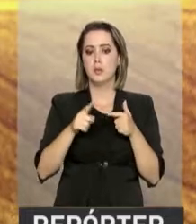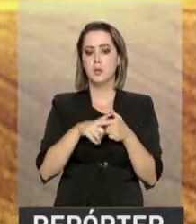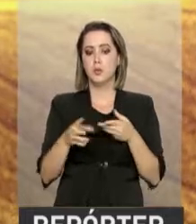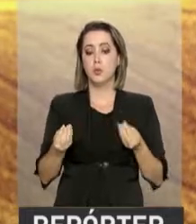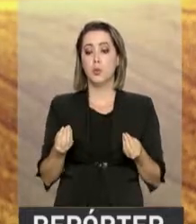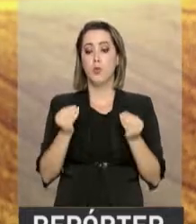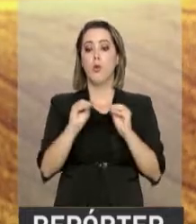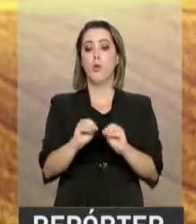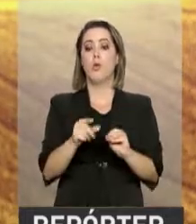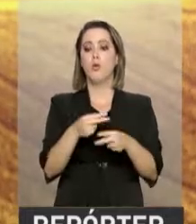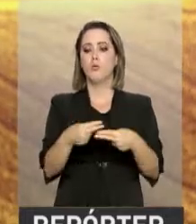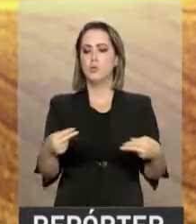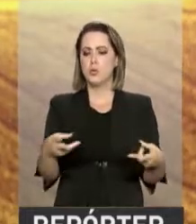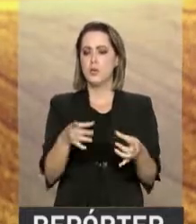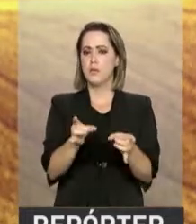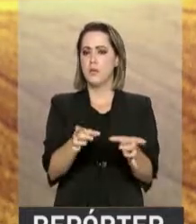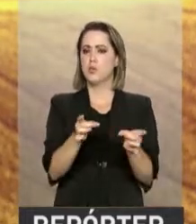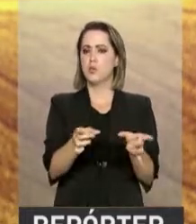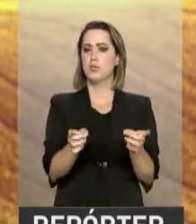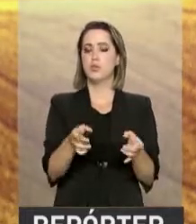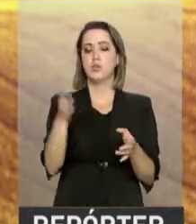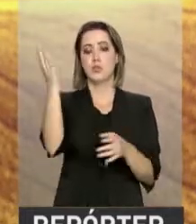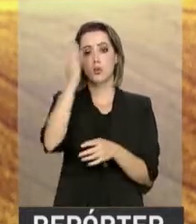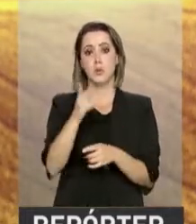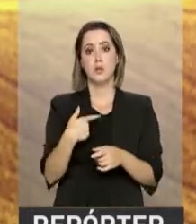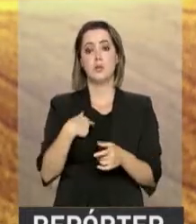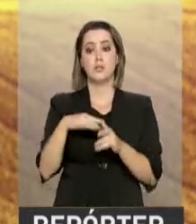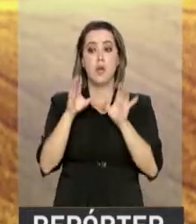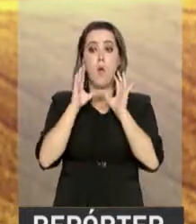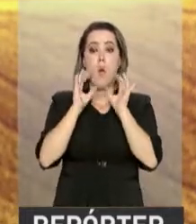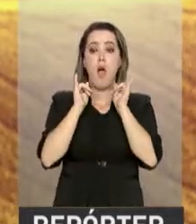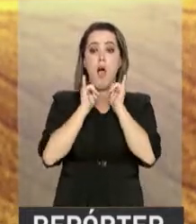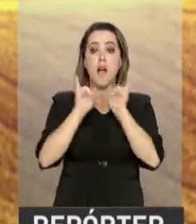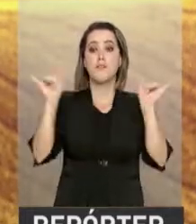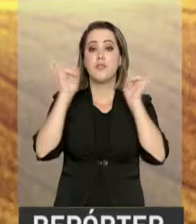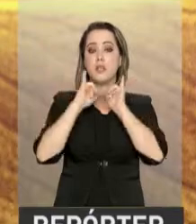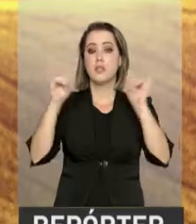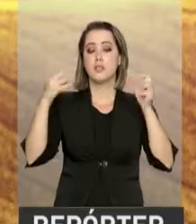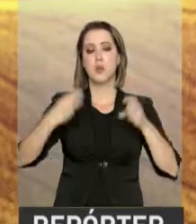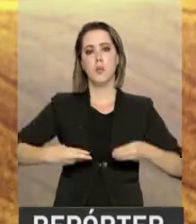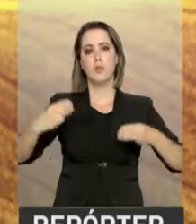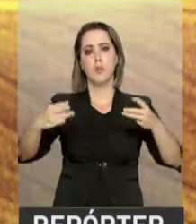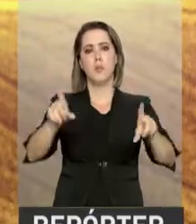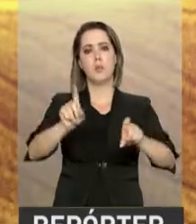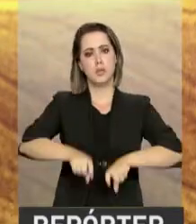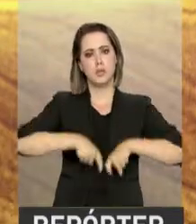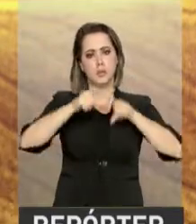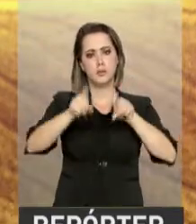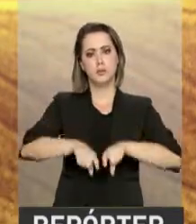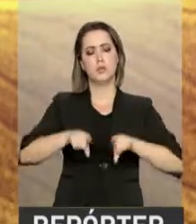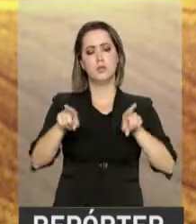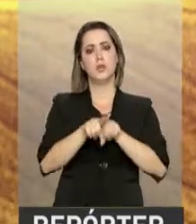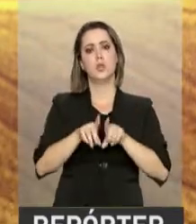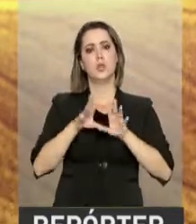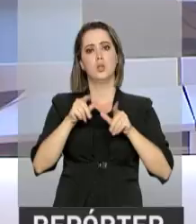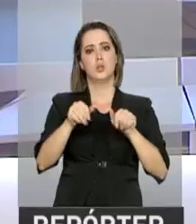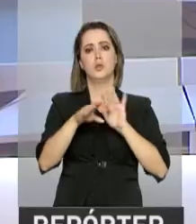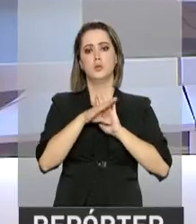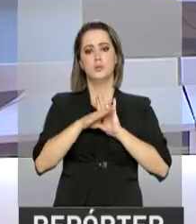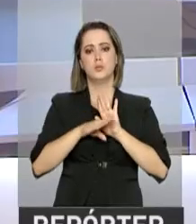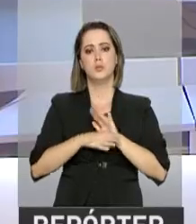colocados à disposição da população brasileira, que comuniquem ao Ministério da Agricultura, que o Ministério tomará todas as